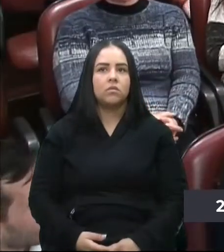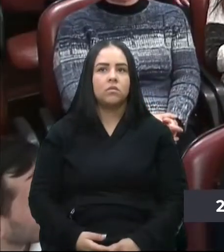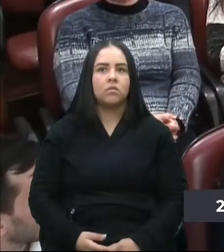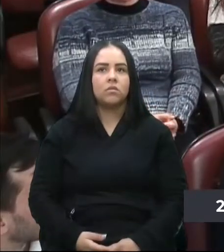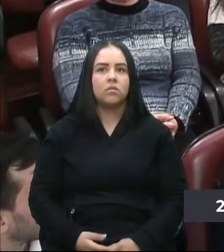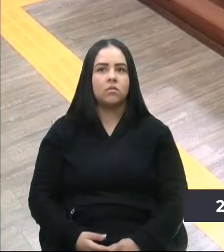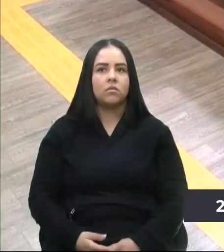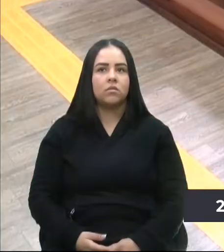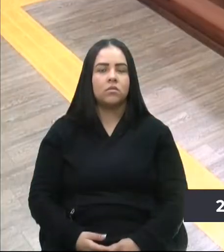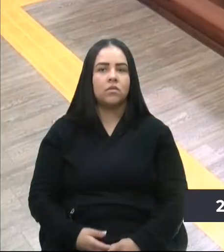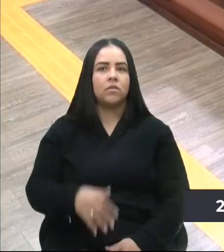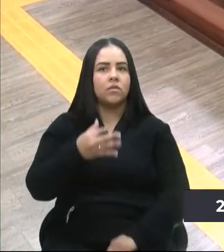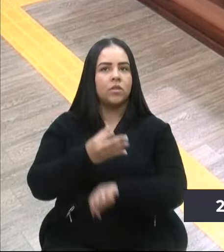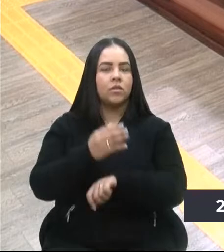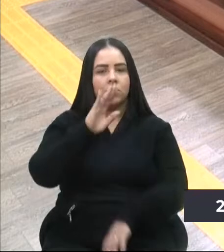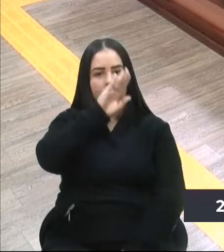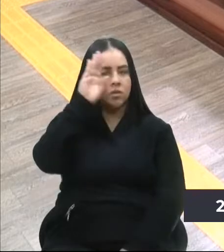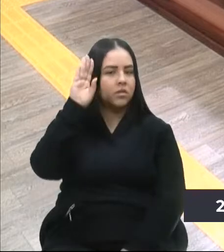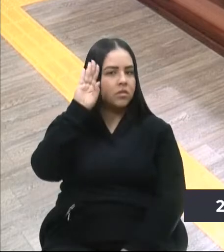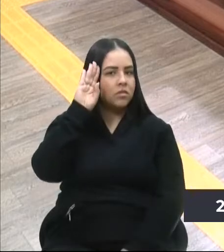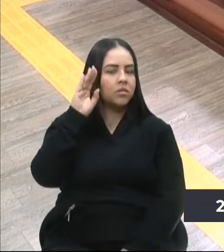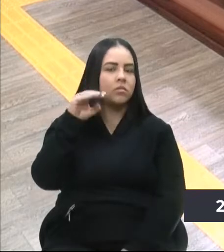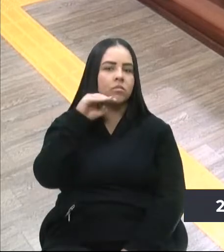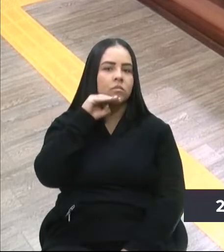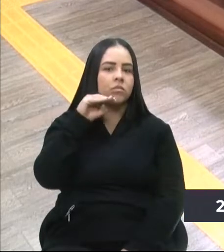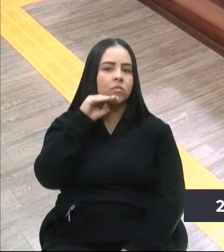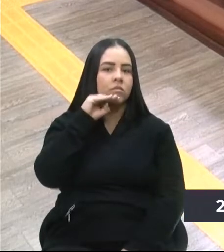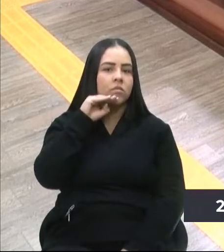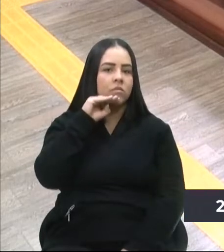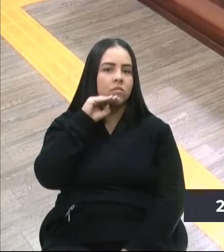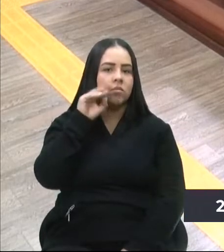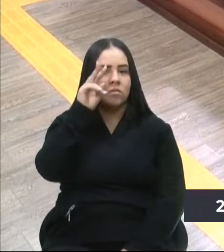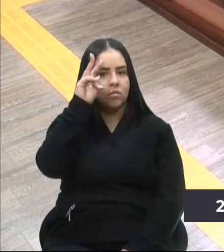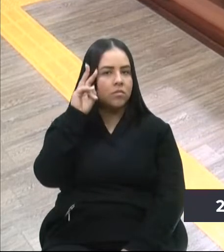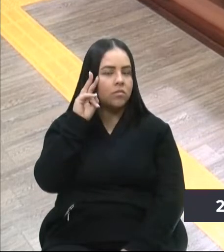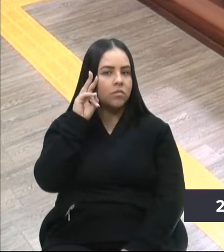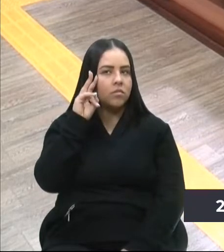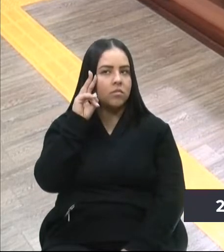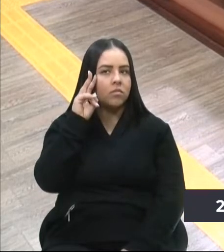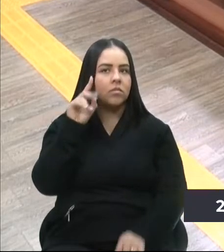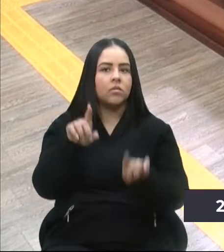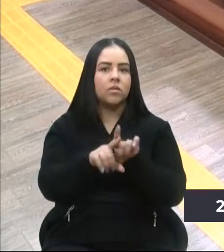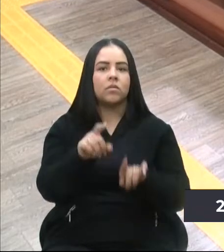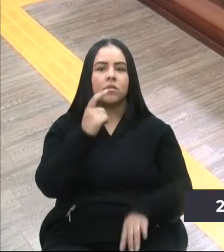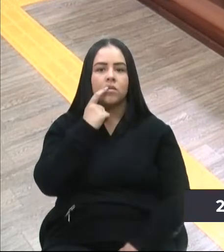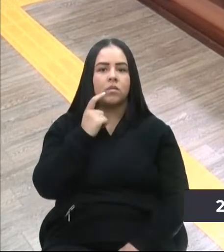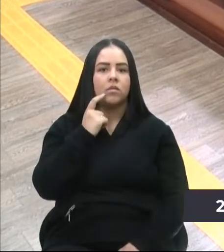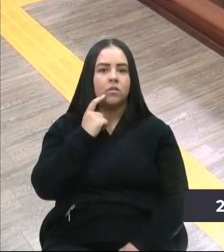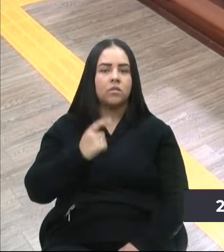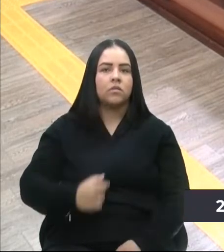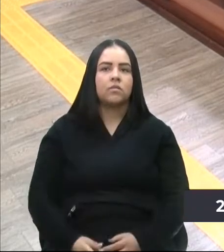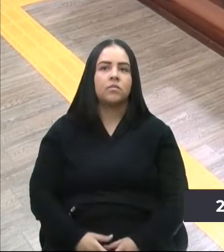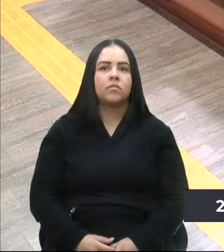ausência do vereador Adriano Bressan, vereador Bortola, vereador Velocino Eze e vereador Wagner Petrini.